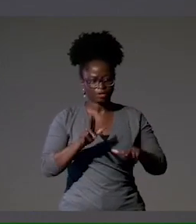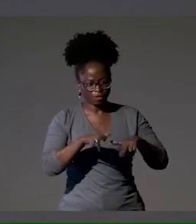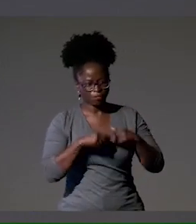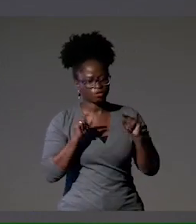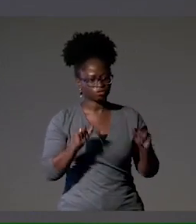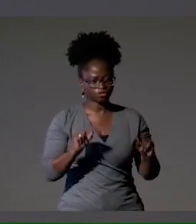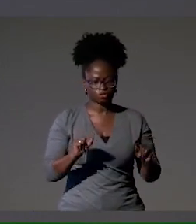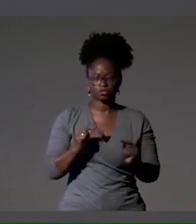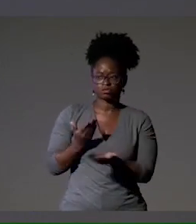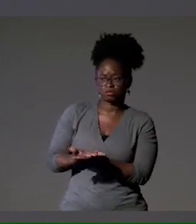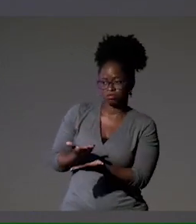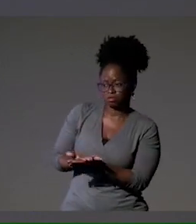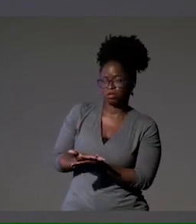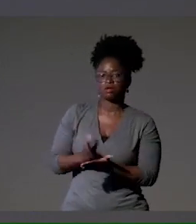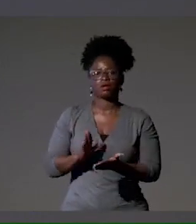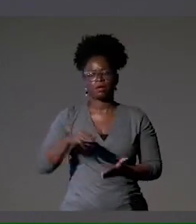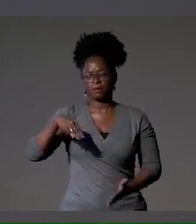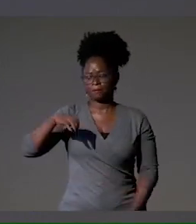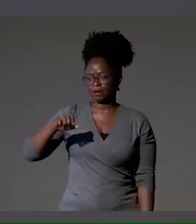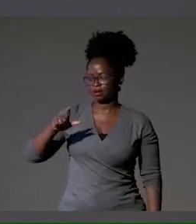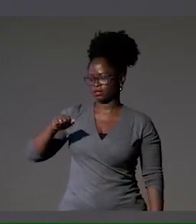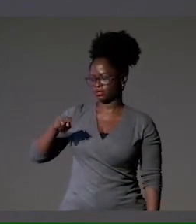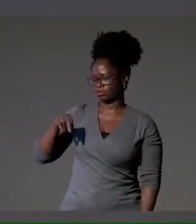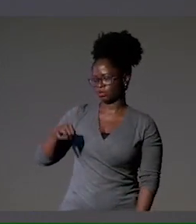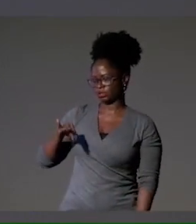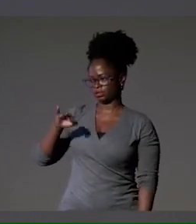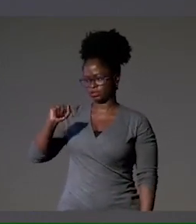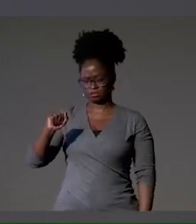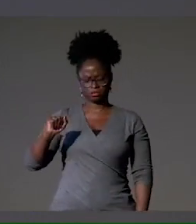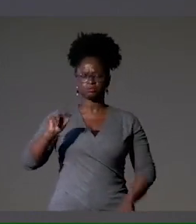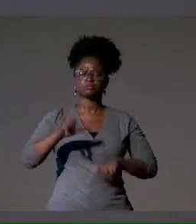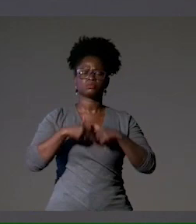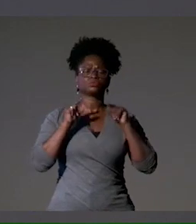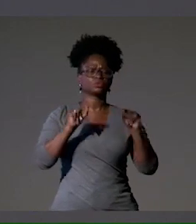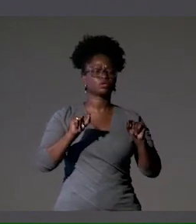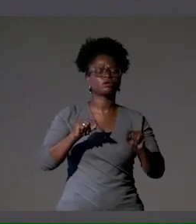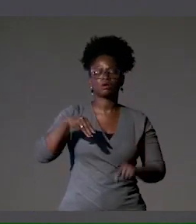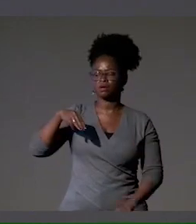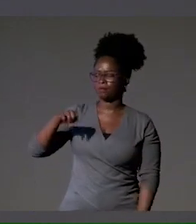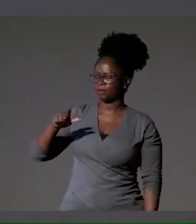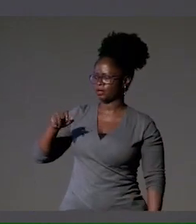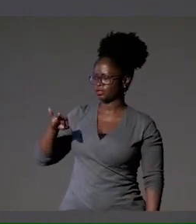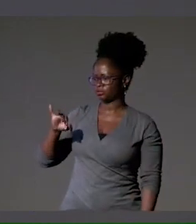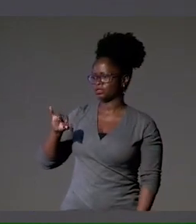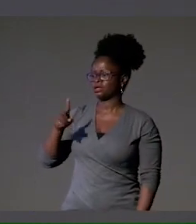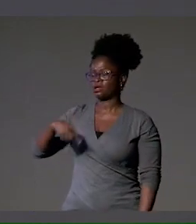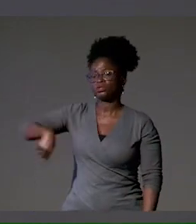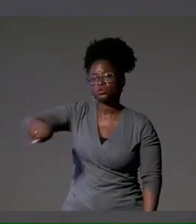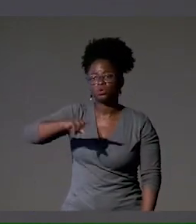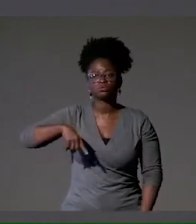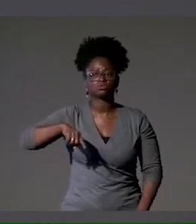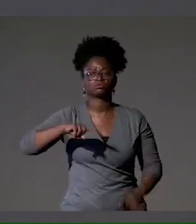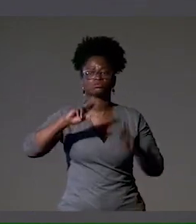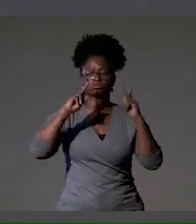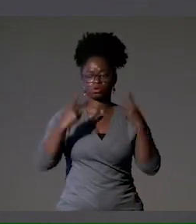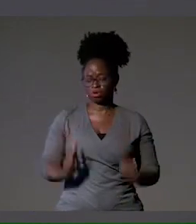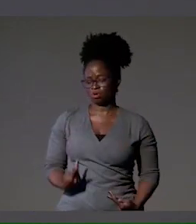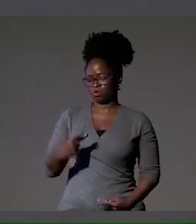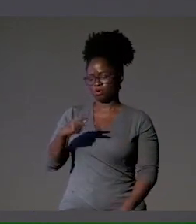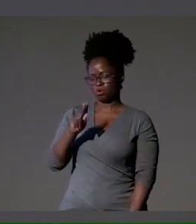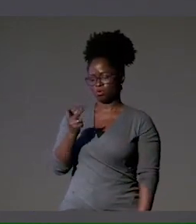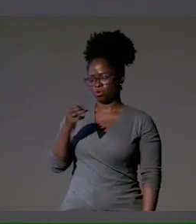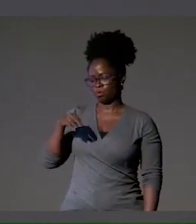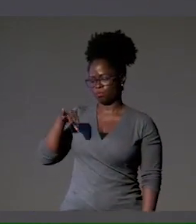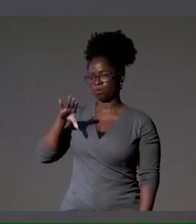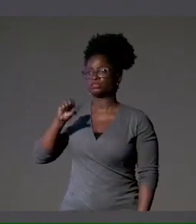da questão de estudar. E por que a melatonina virou essa questão toda? A melatonina é um hormônio nosso, natural, que ela é produzida